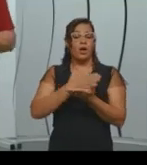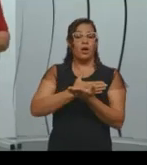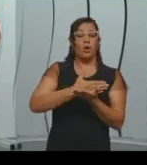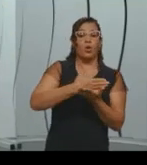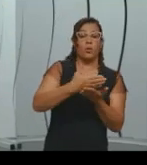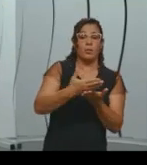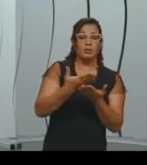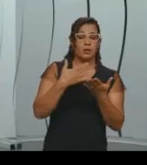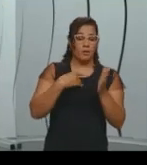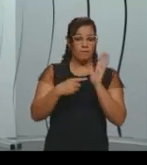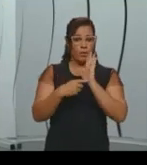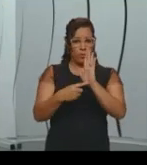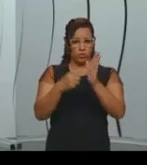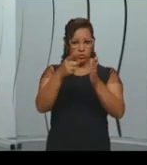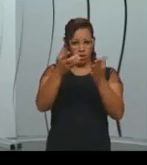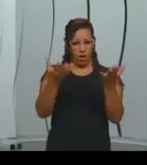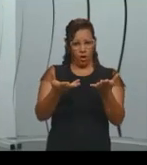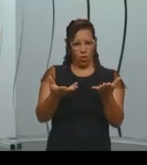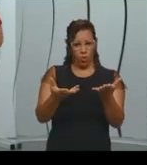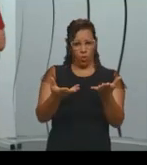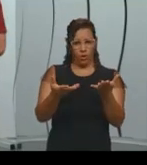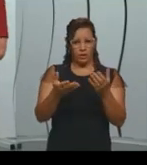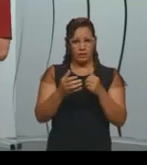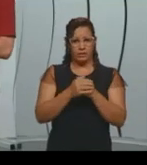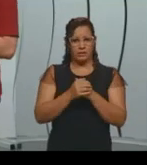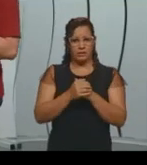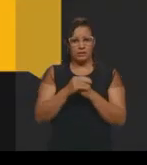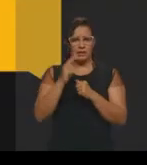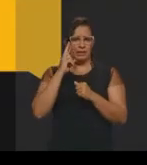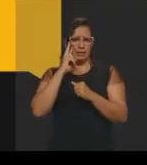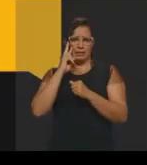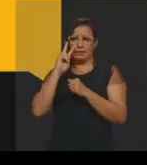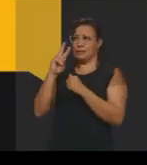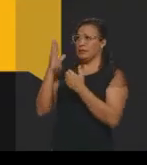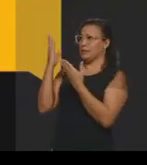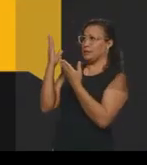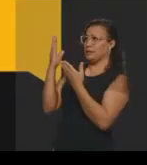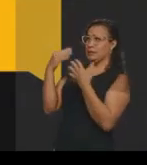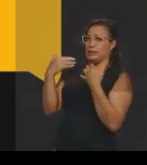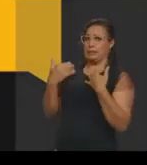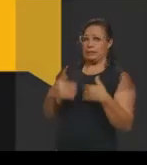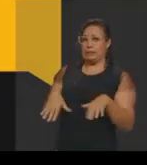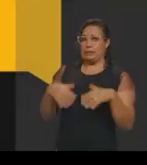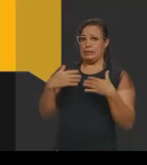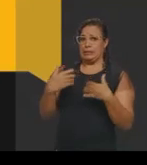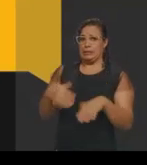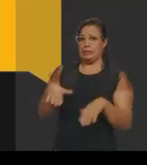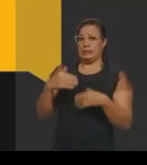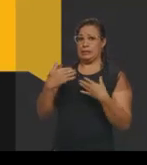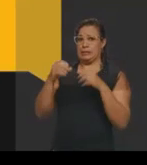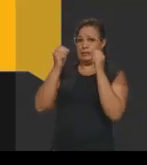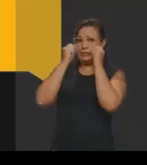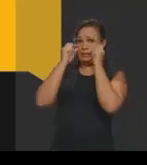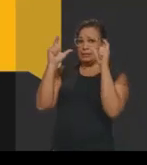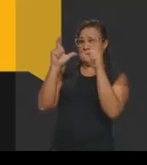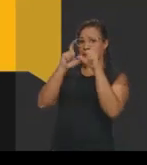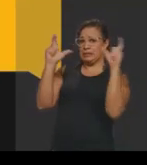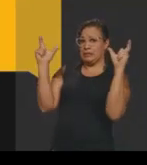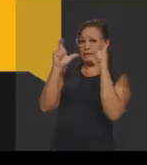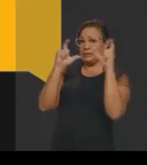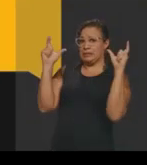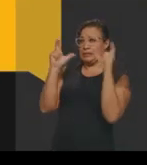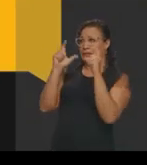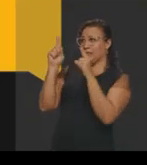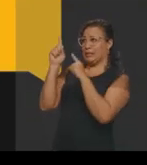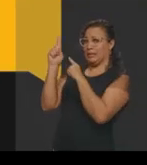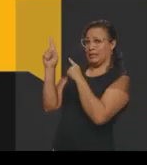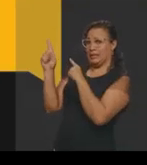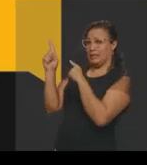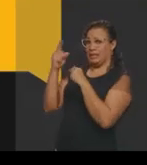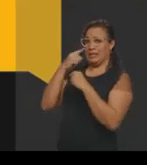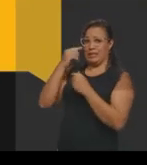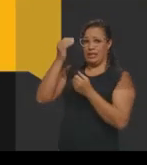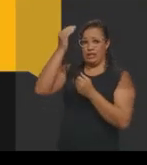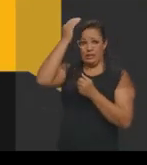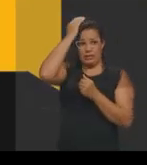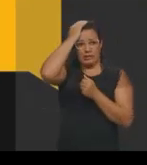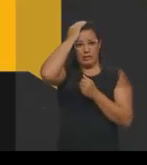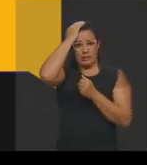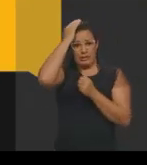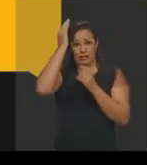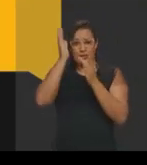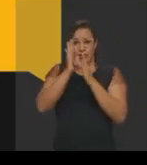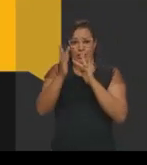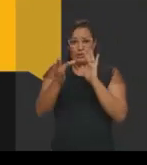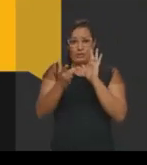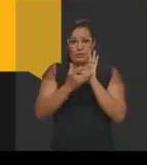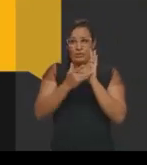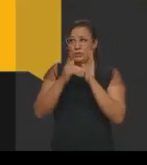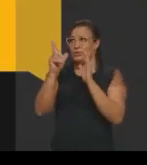mostrar agora. Eita, vocês vão olhar para essa expressão aqui e vão ficar mais assustados ainda. Vão ver uma expressão desse tamanho aqui e falar, Jesus,